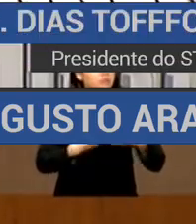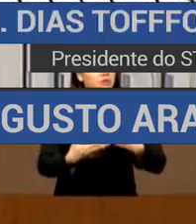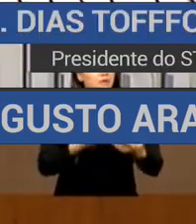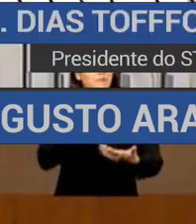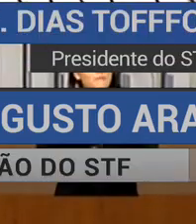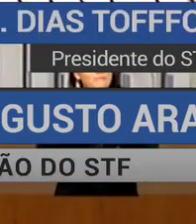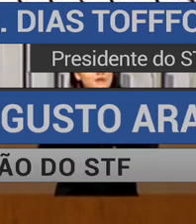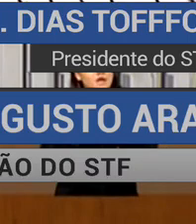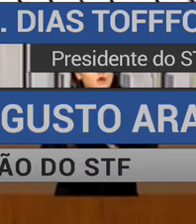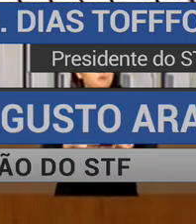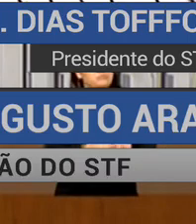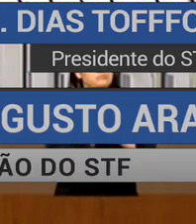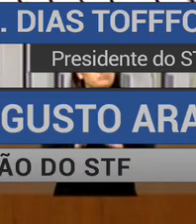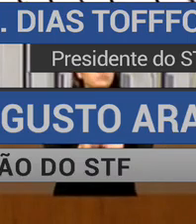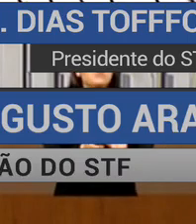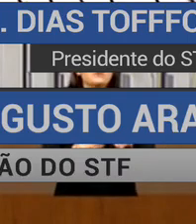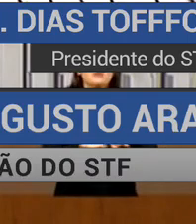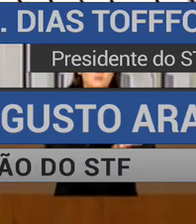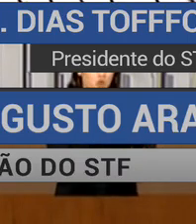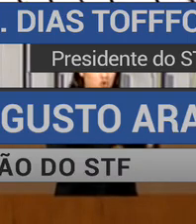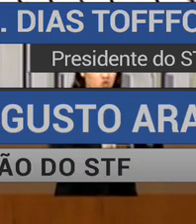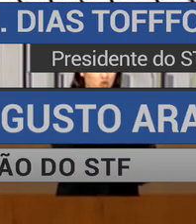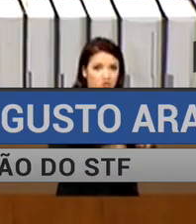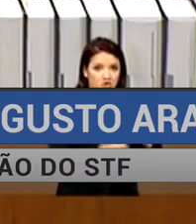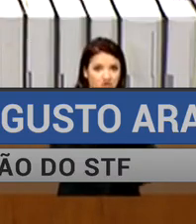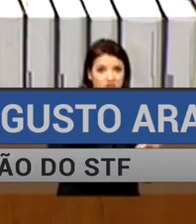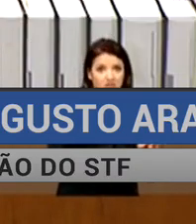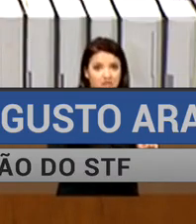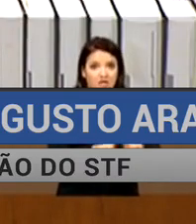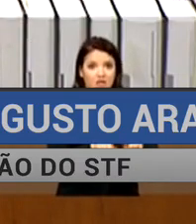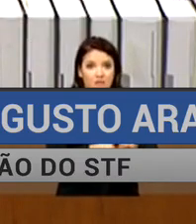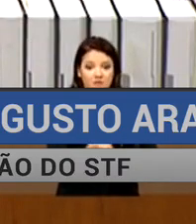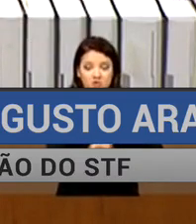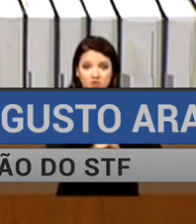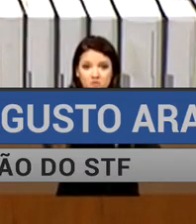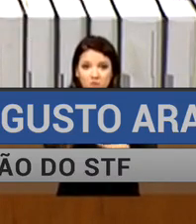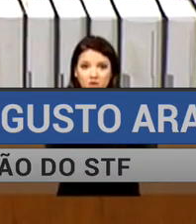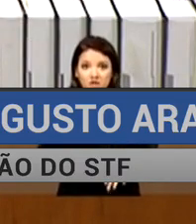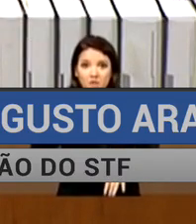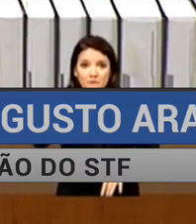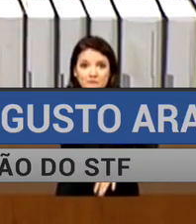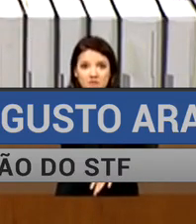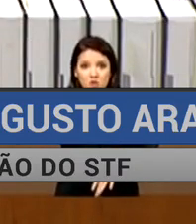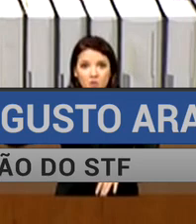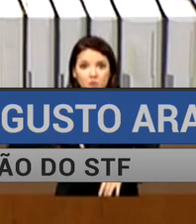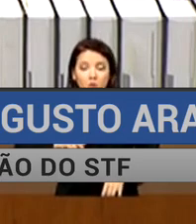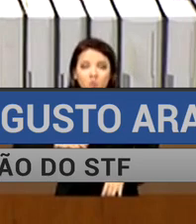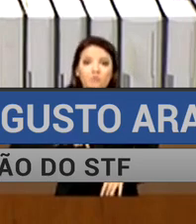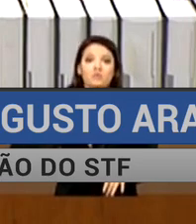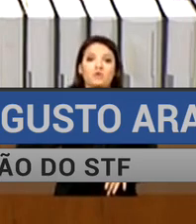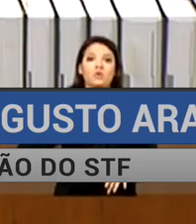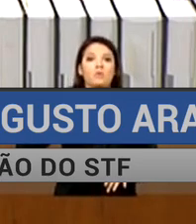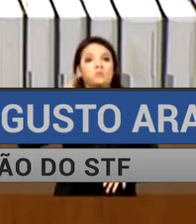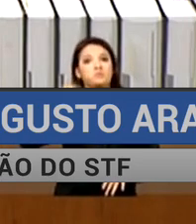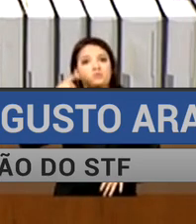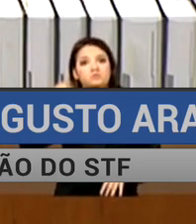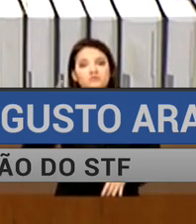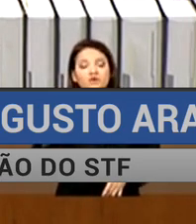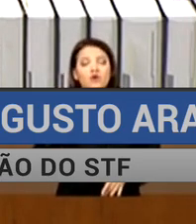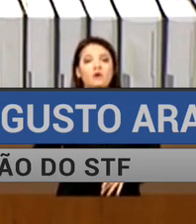judiciário instituições essenciais a função jurisdicional o ministério público advocacia privada